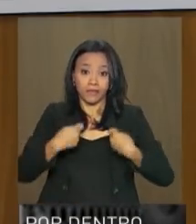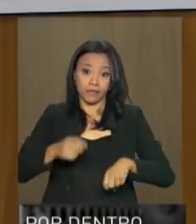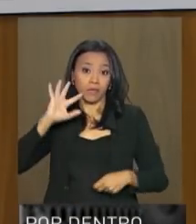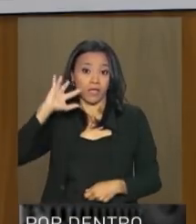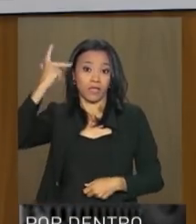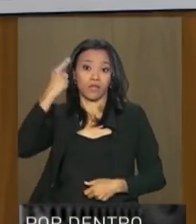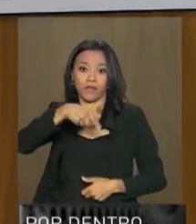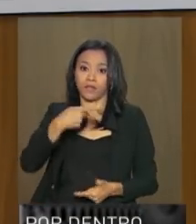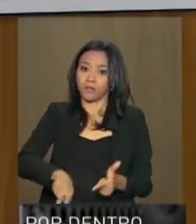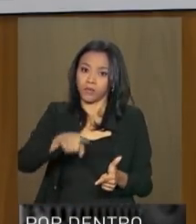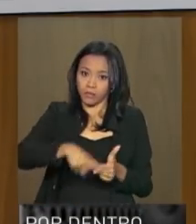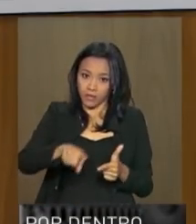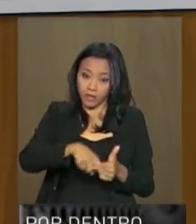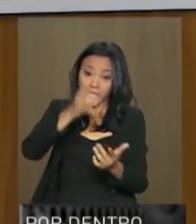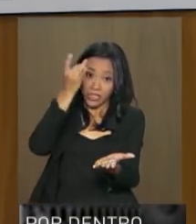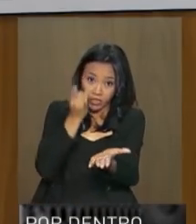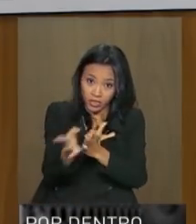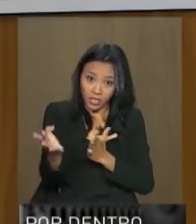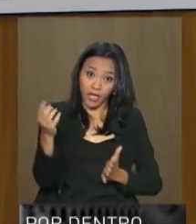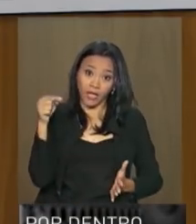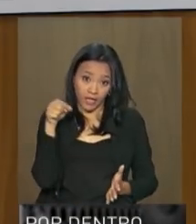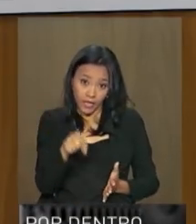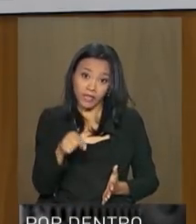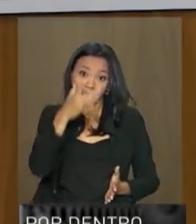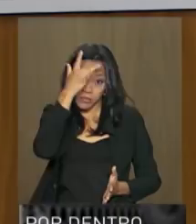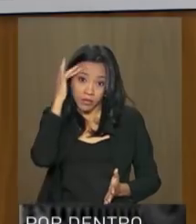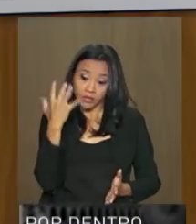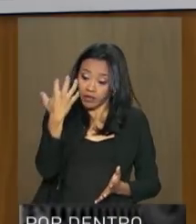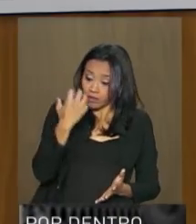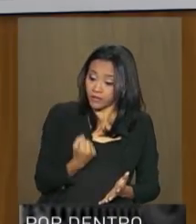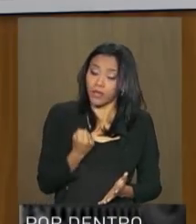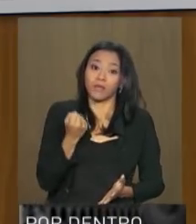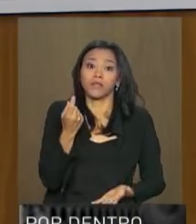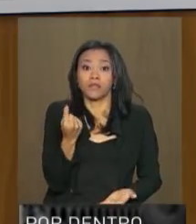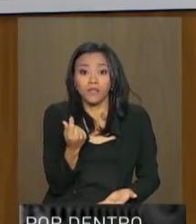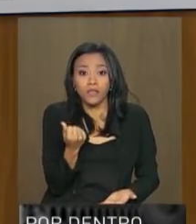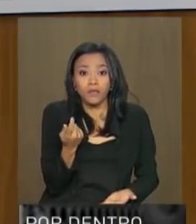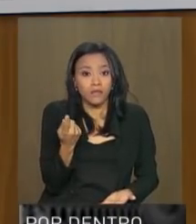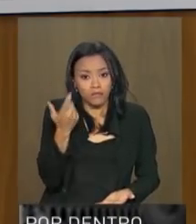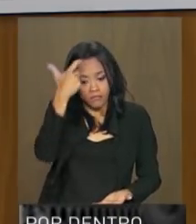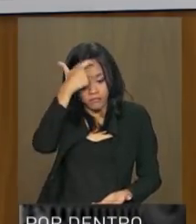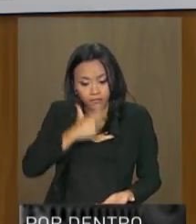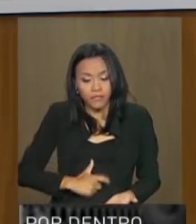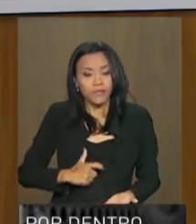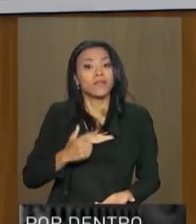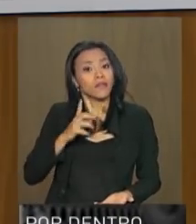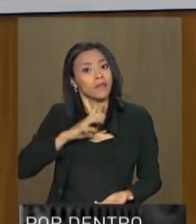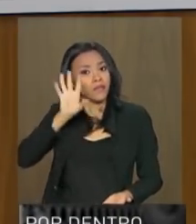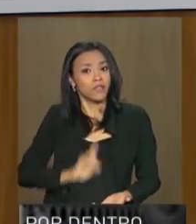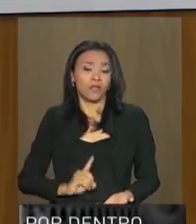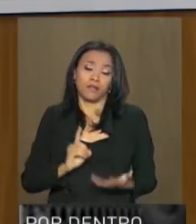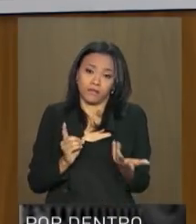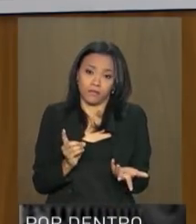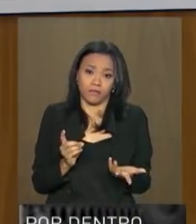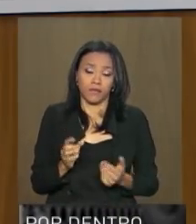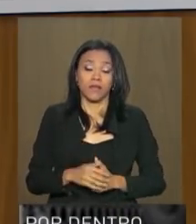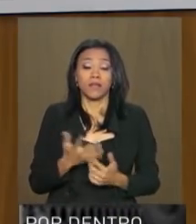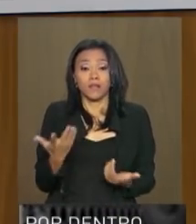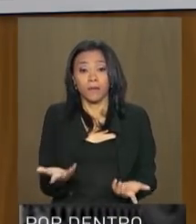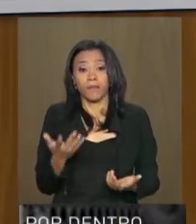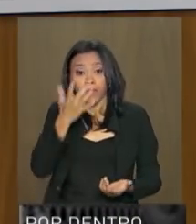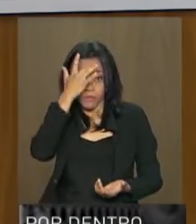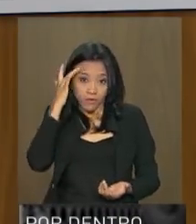concretamente, eliminar esse tipo de benefício para que quem receba o benefício seja aquela pessoa que efetivamente tem direito a receber o benefício. Então, o